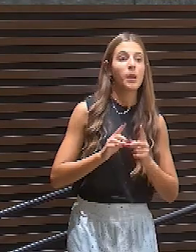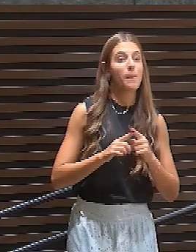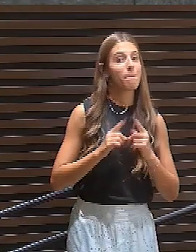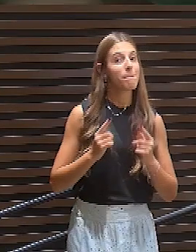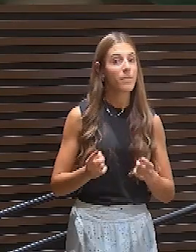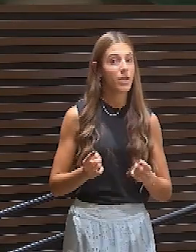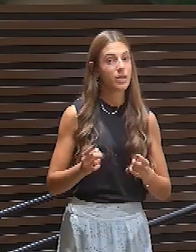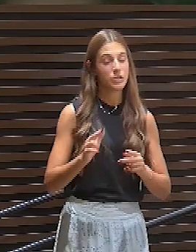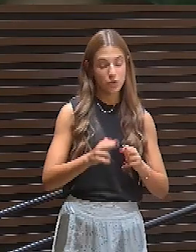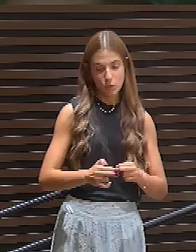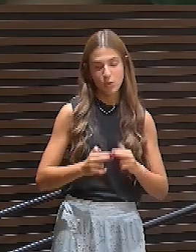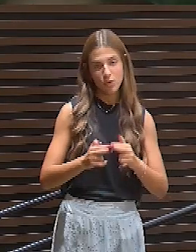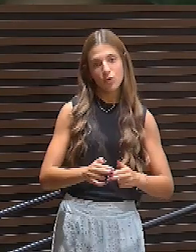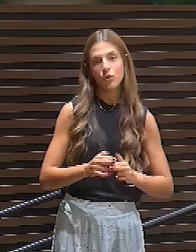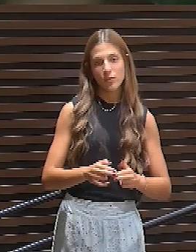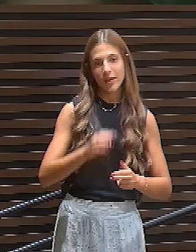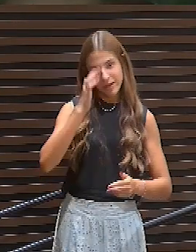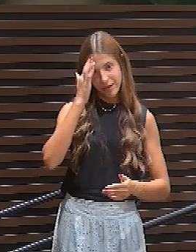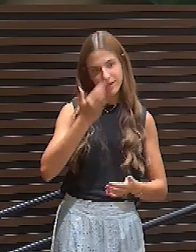creu.